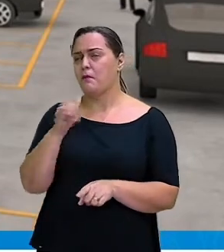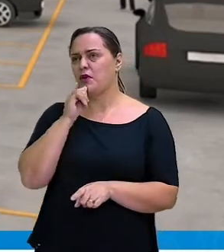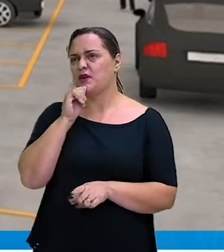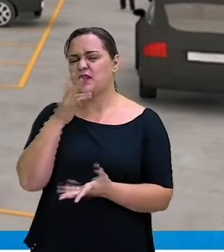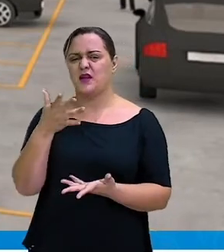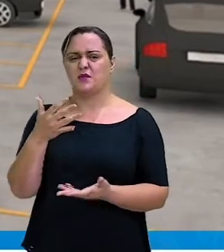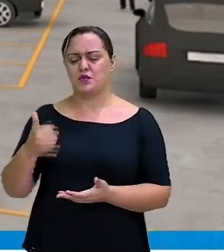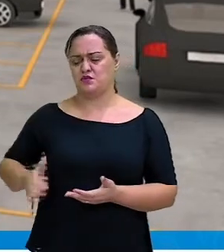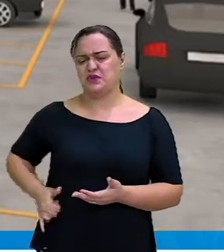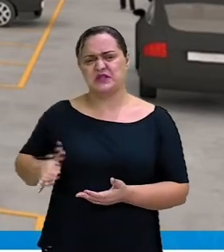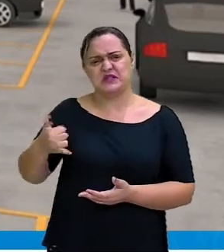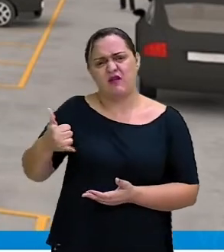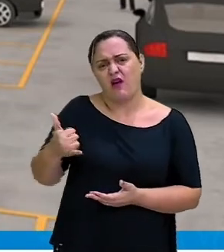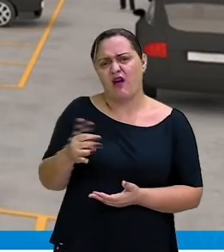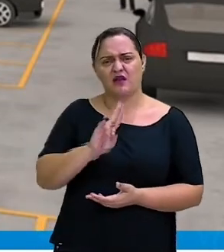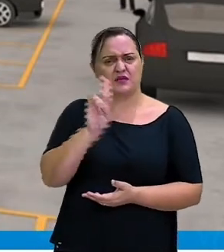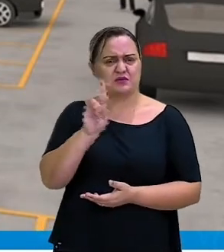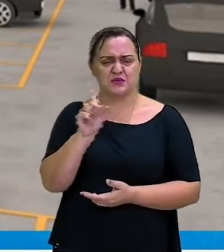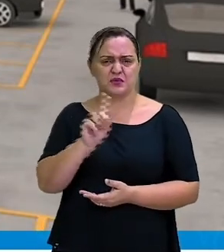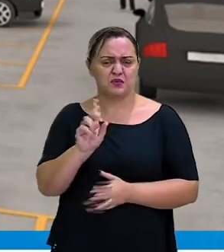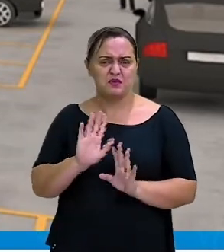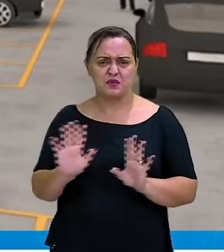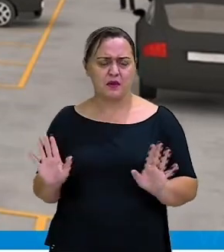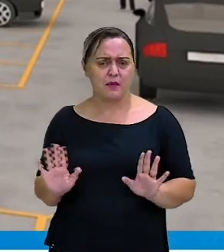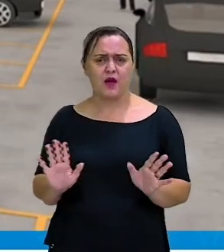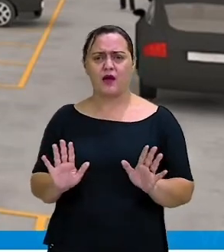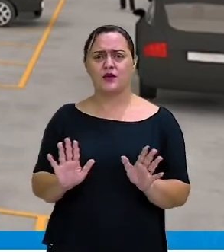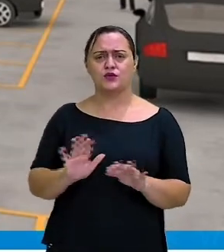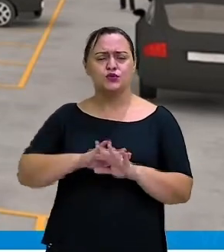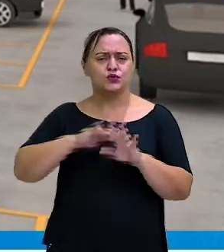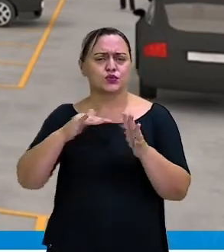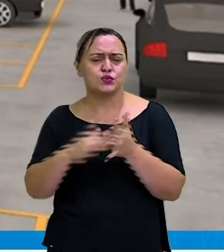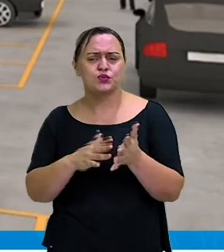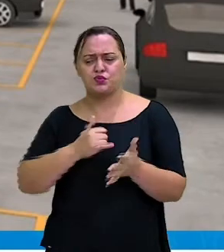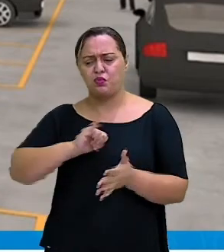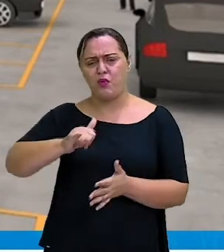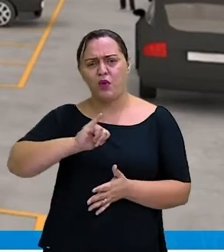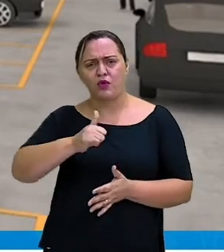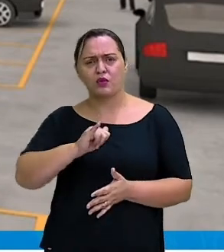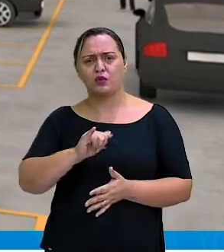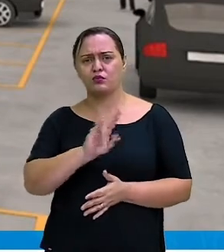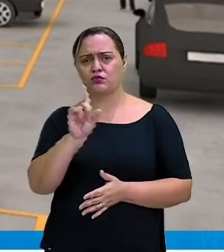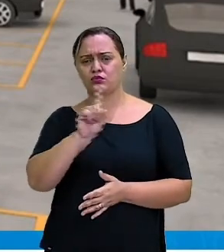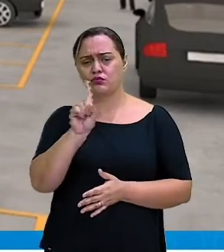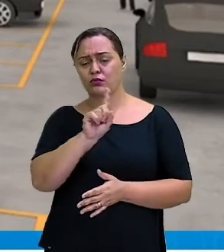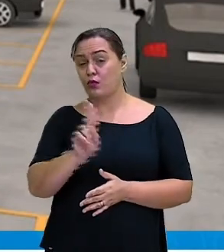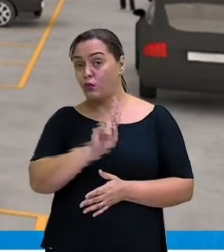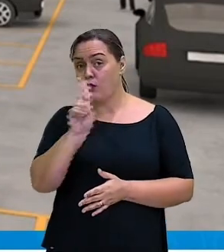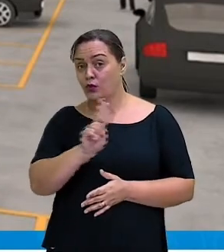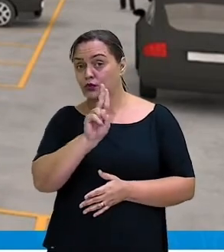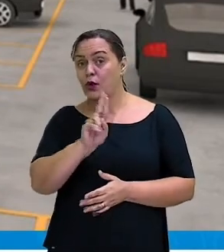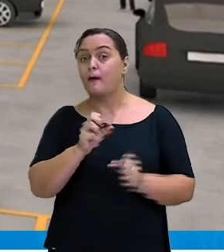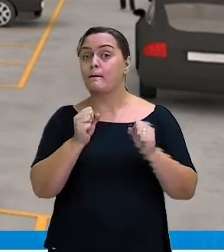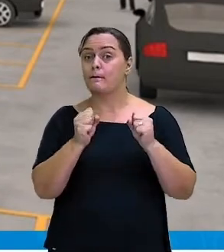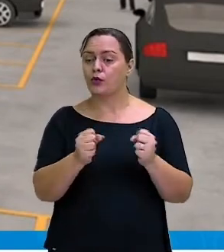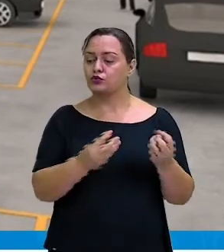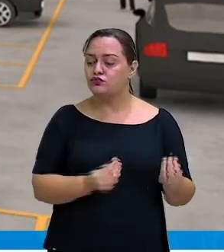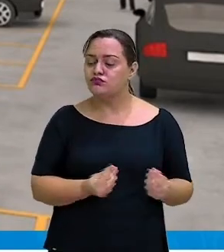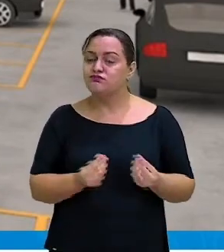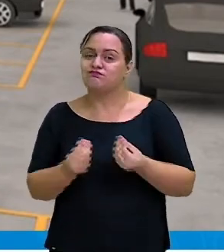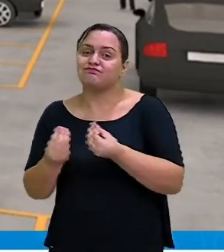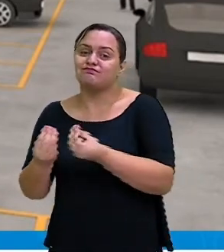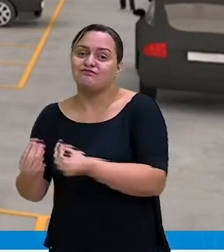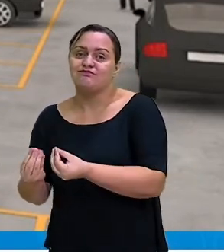telefônicos, celulares, baterias, pilhas, enfim. Tudo, né, que seja elétrico para depositar ali. E esse